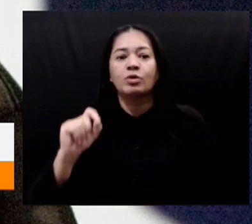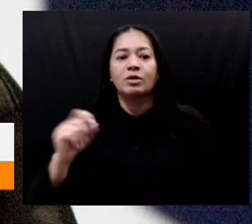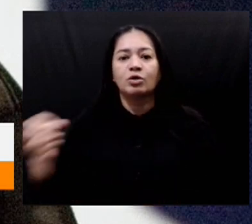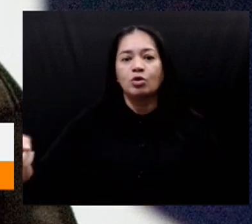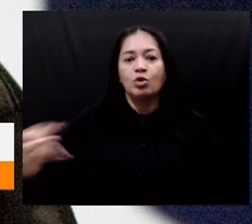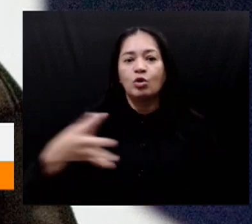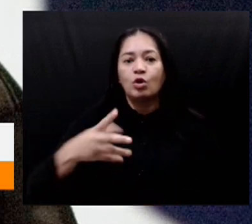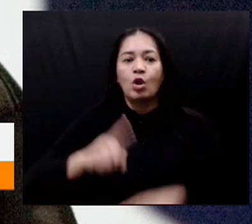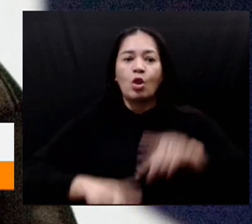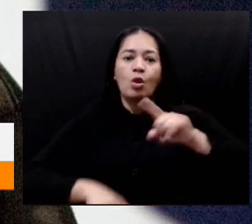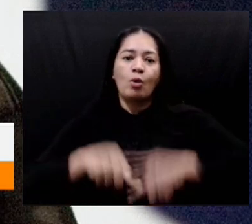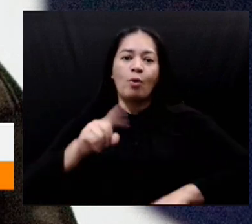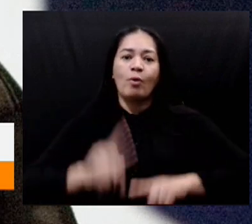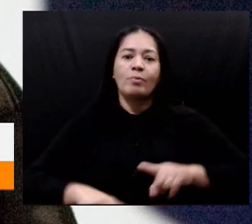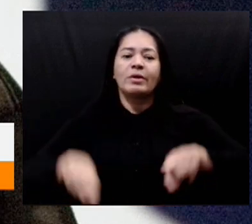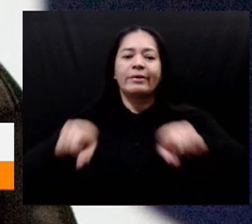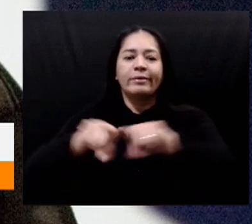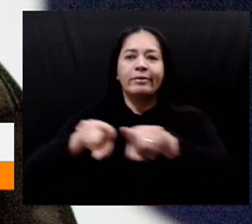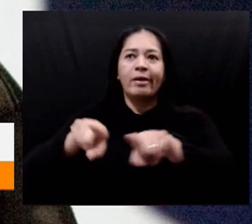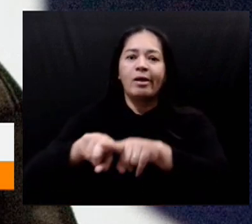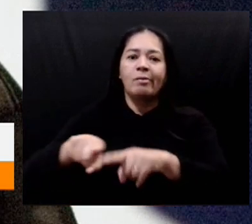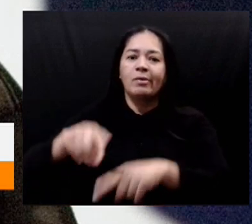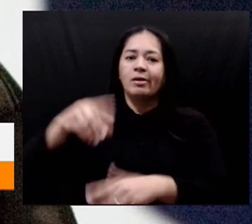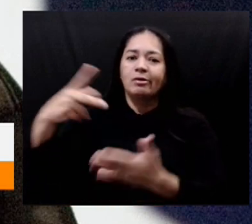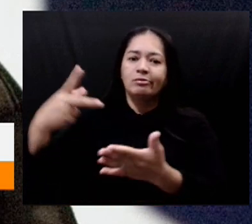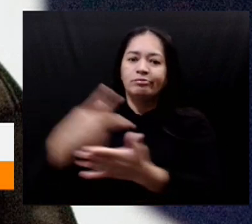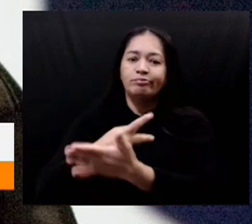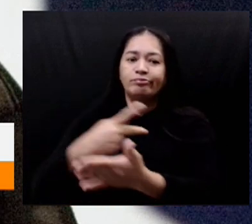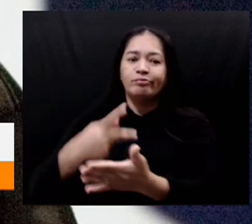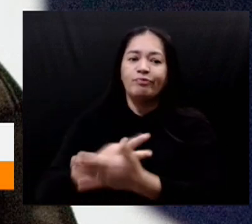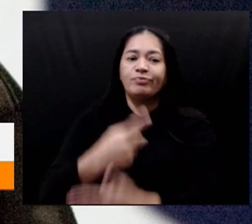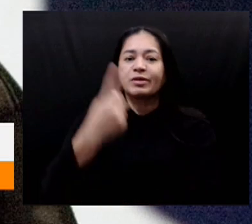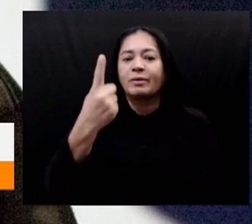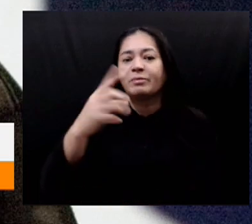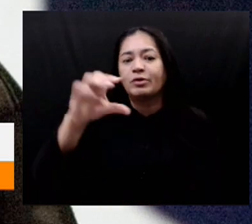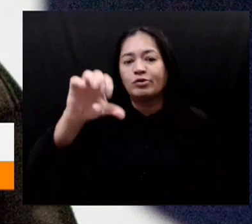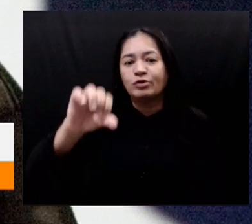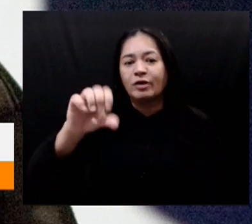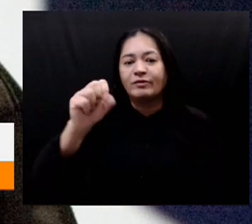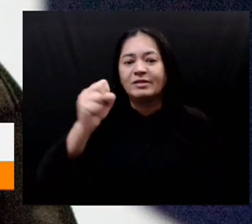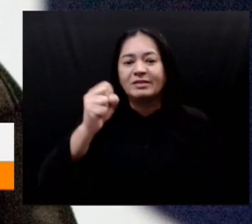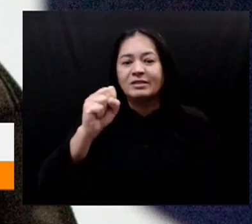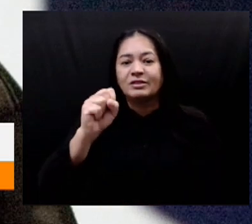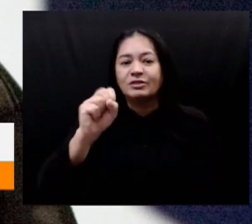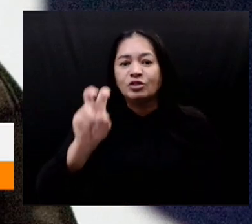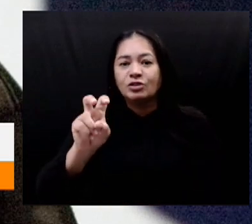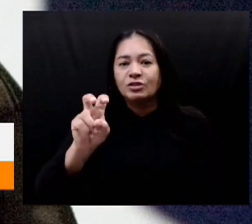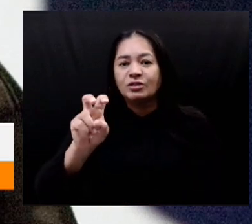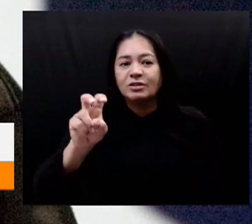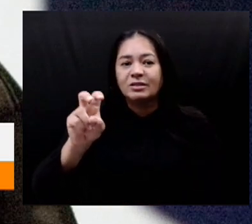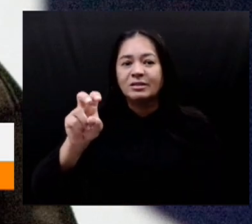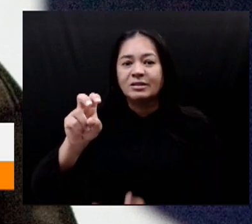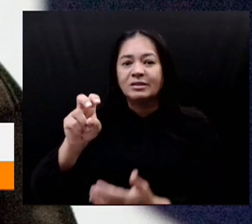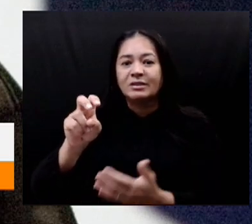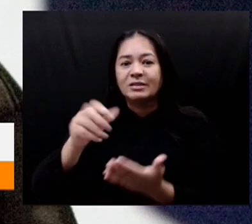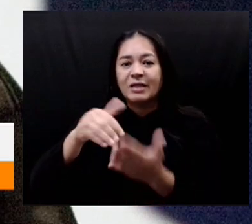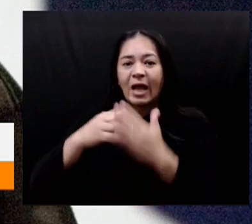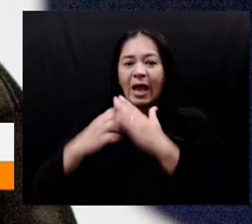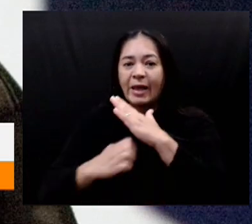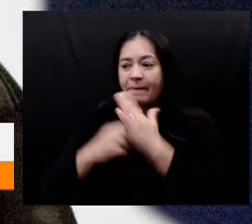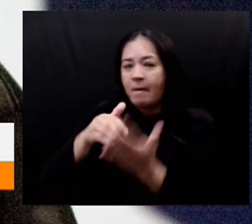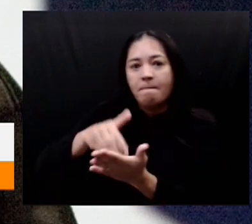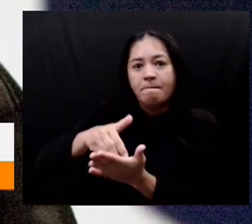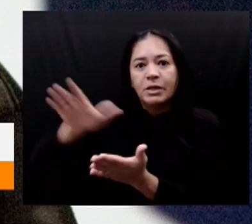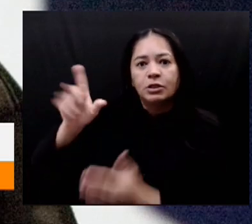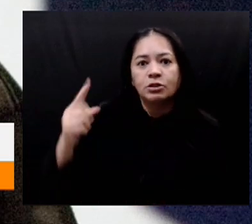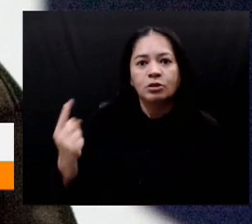que falhou em 1985. Gente, ele foi expulso da própria companhia. E hoje